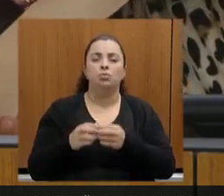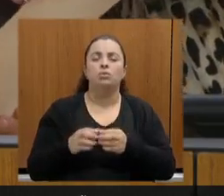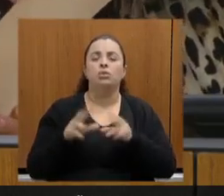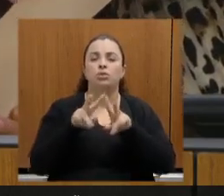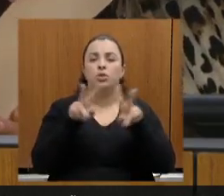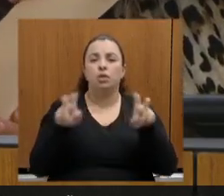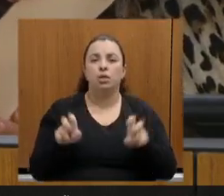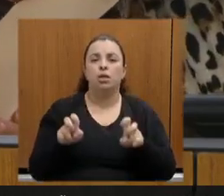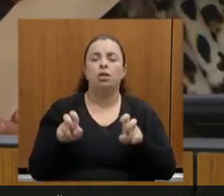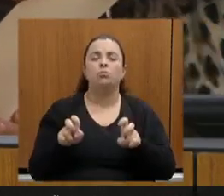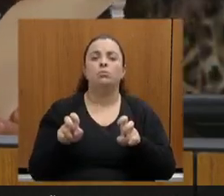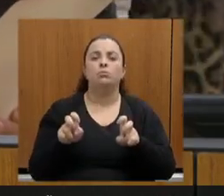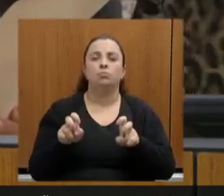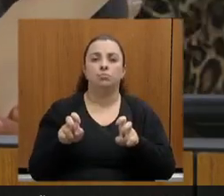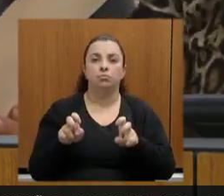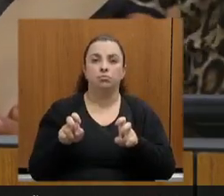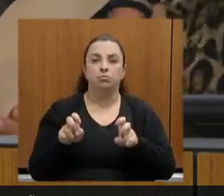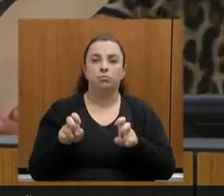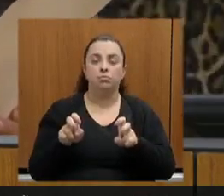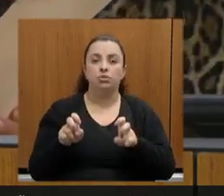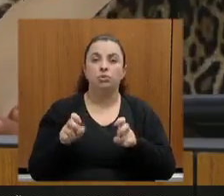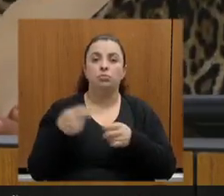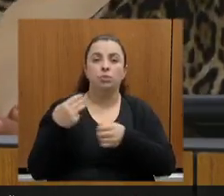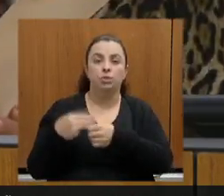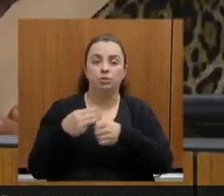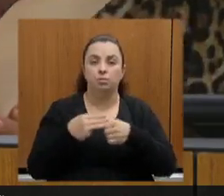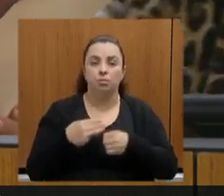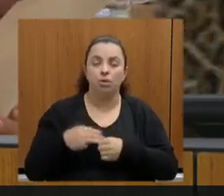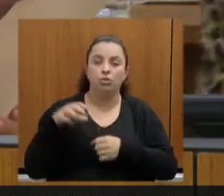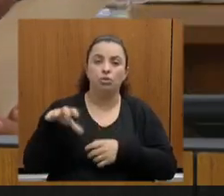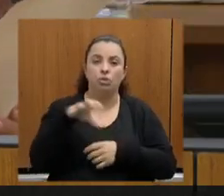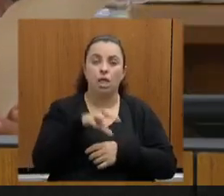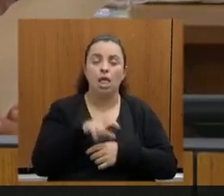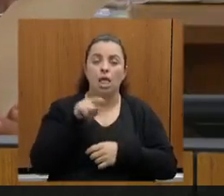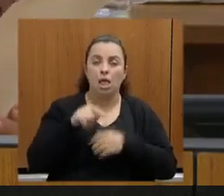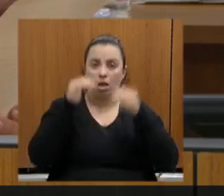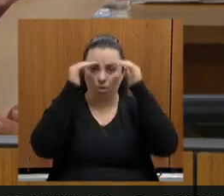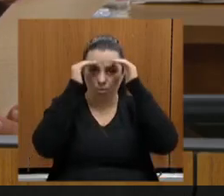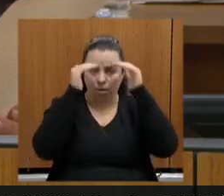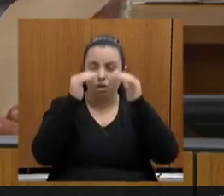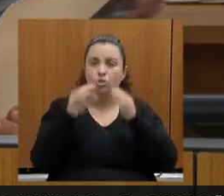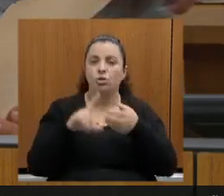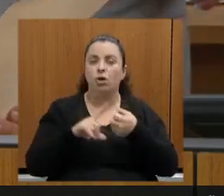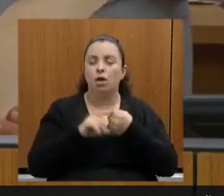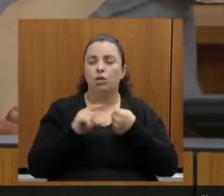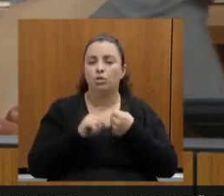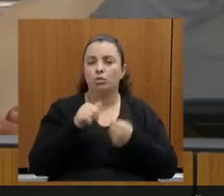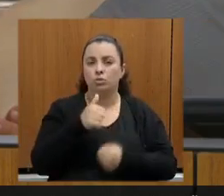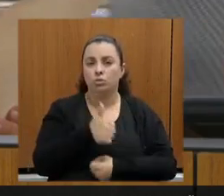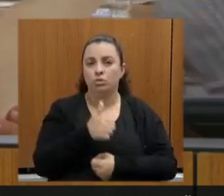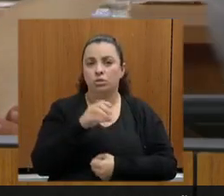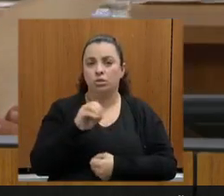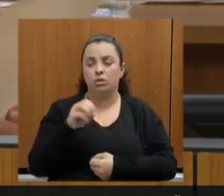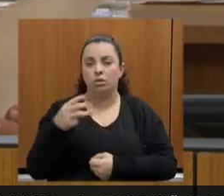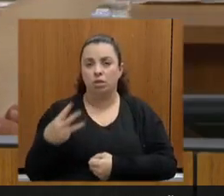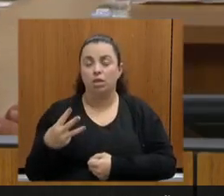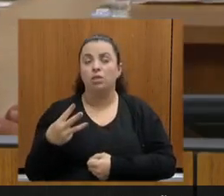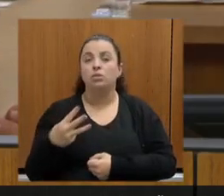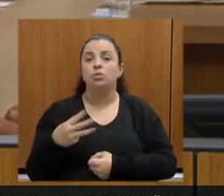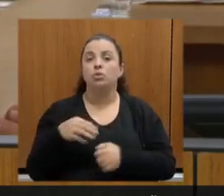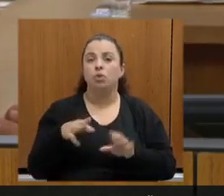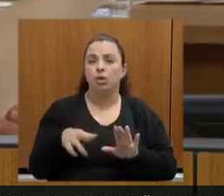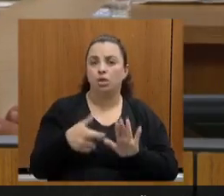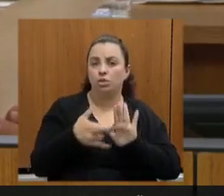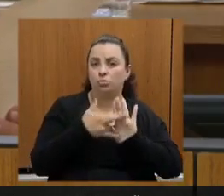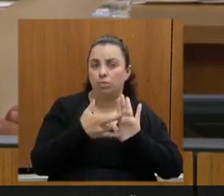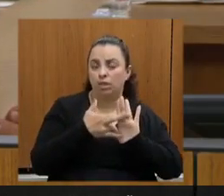adotada que subscreve requer a vossa excelência nos termos do artigo 103 13 a linha a e o Regimento deve ser de caminhada a